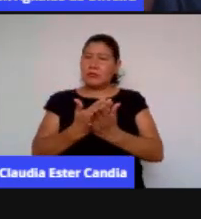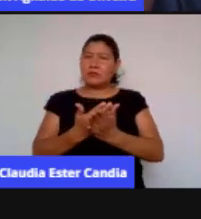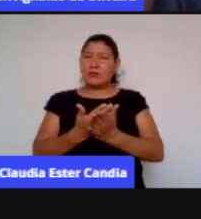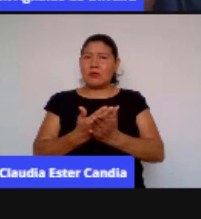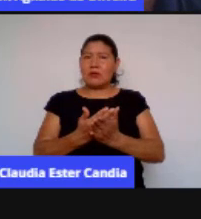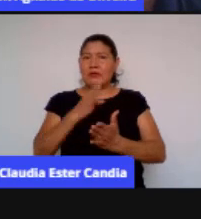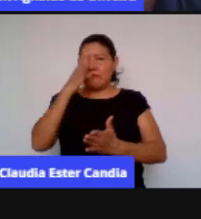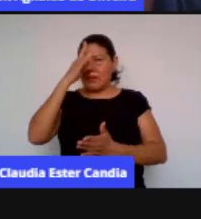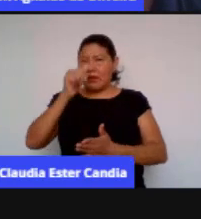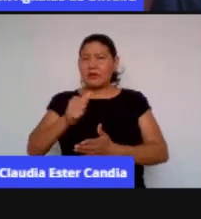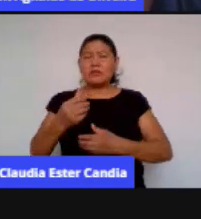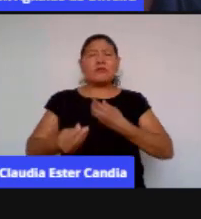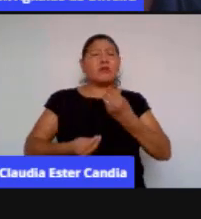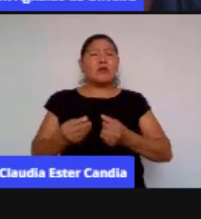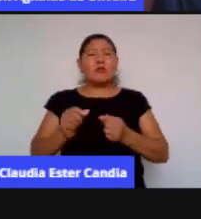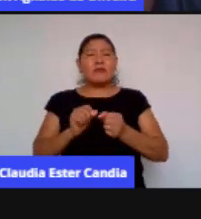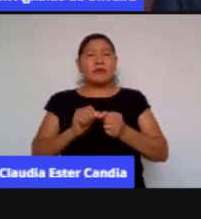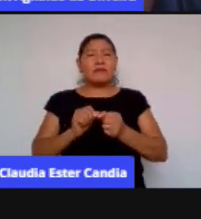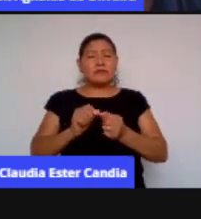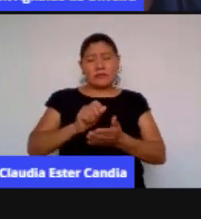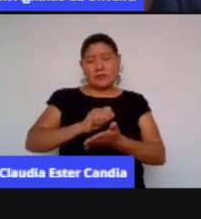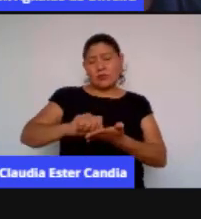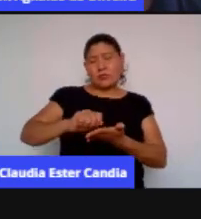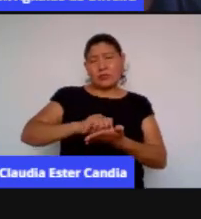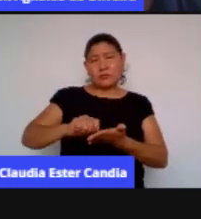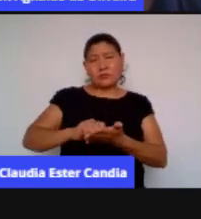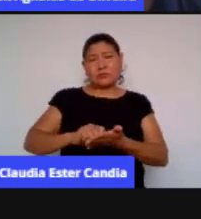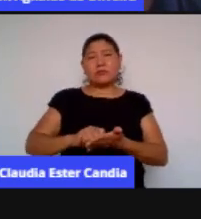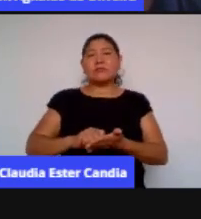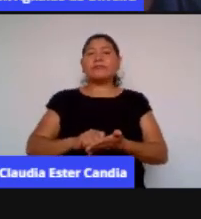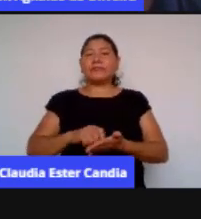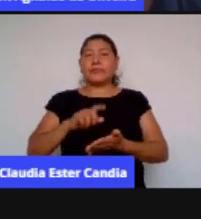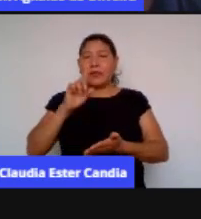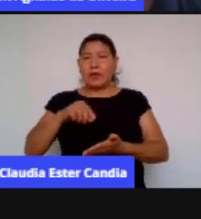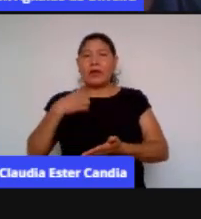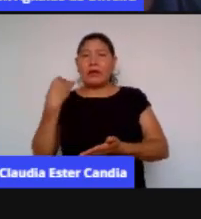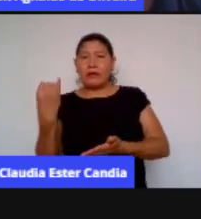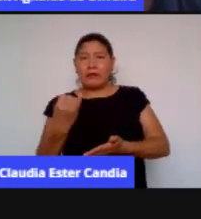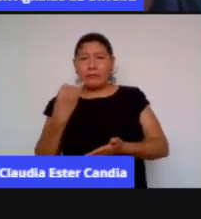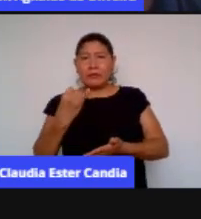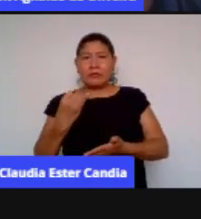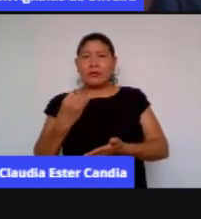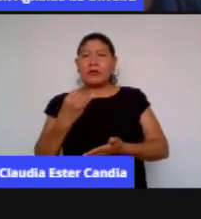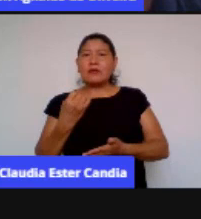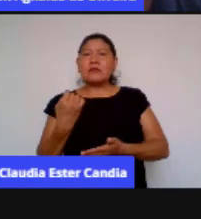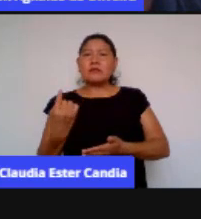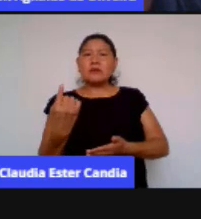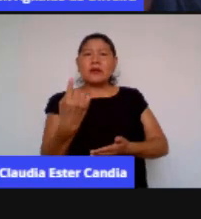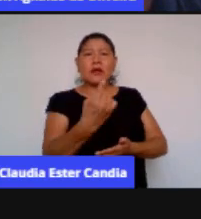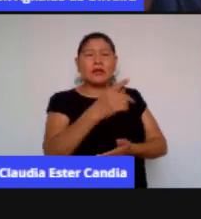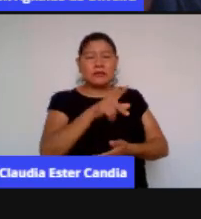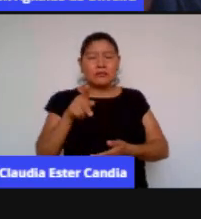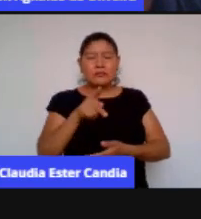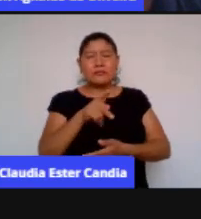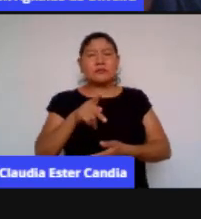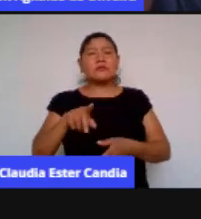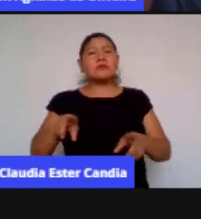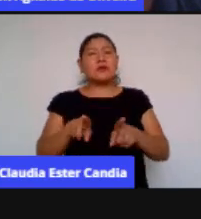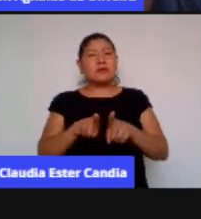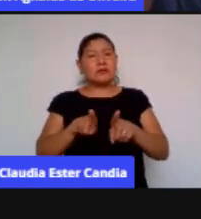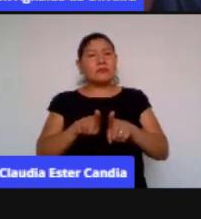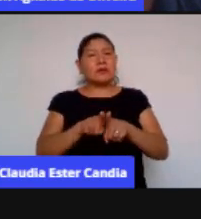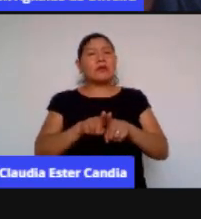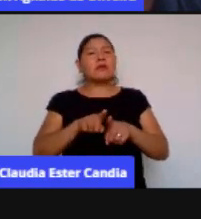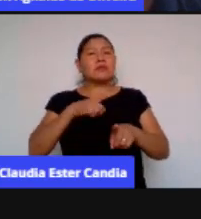registro. É interessante que, caso seja solicitado, que você tenha um acompanhamento da aprendizagem de cada um dos